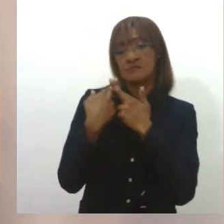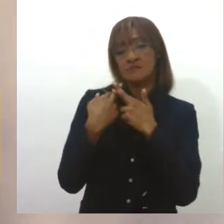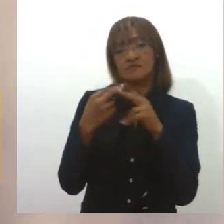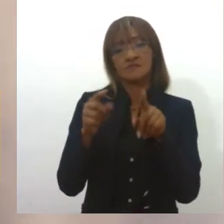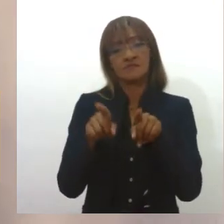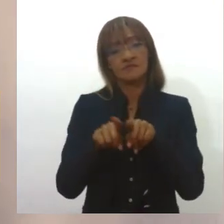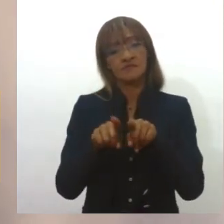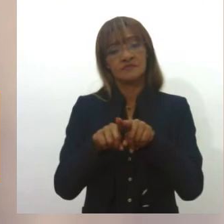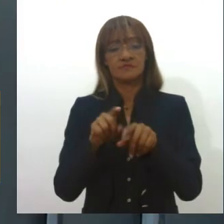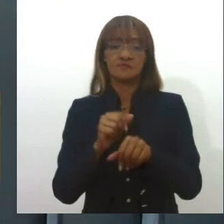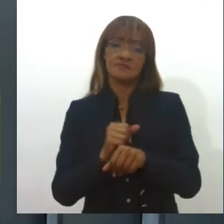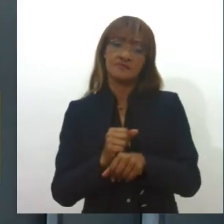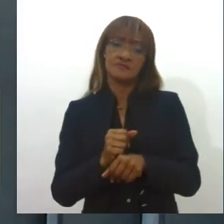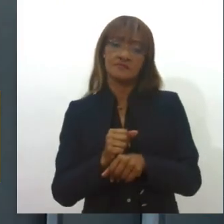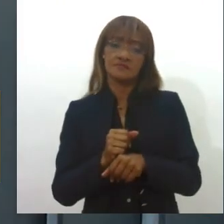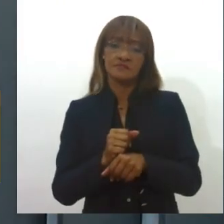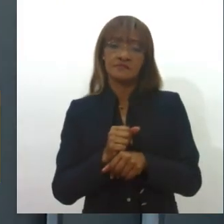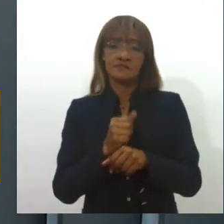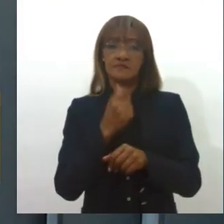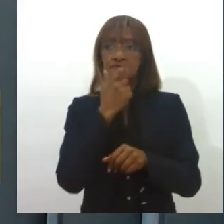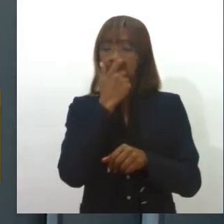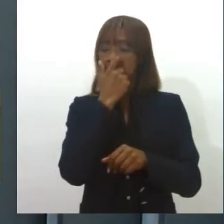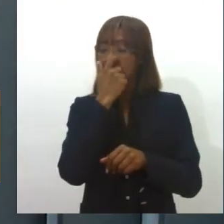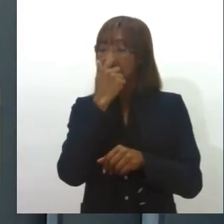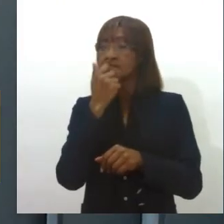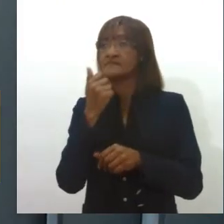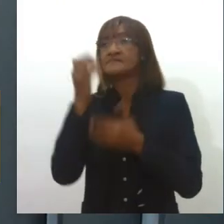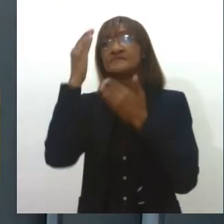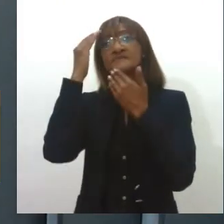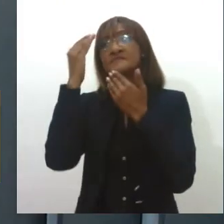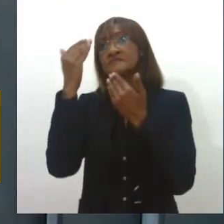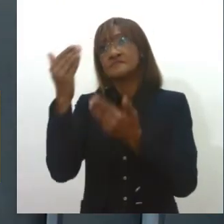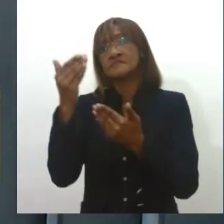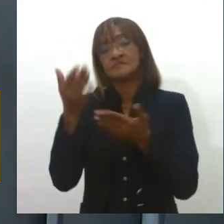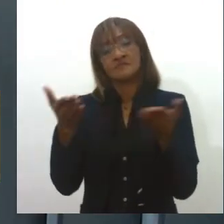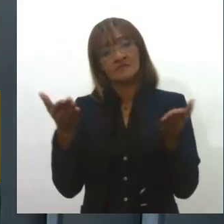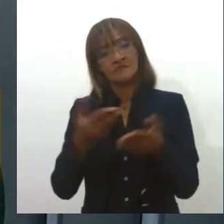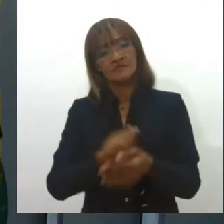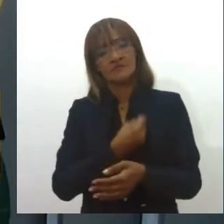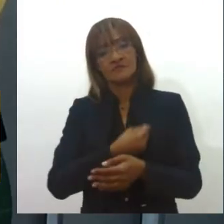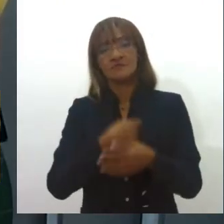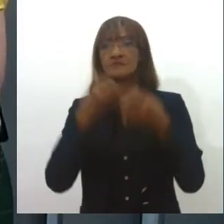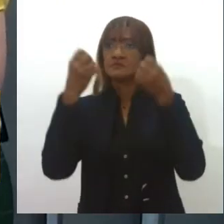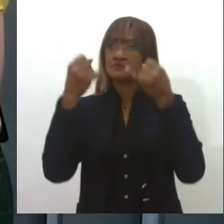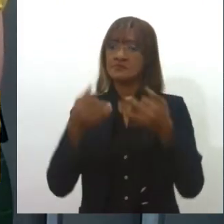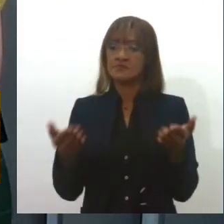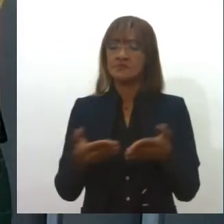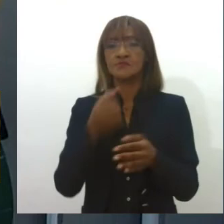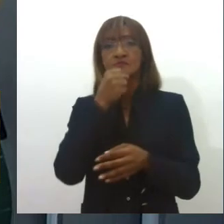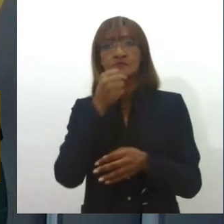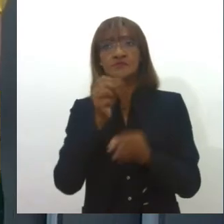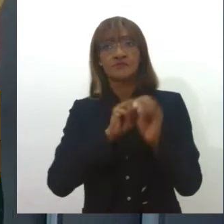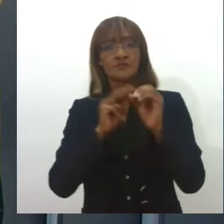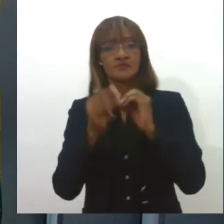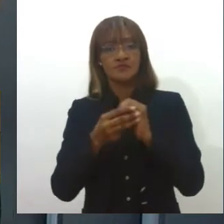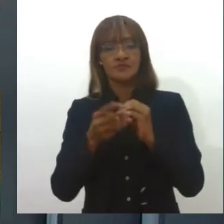não só o presente. Doutora Magna, gostaria de agradecer a sua participação, os esclarecimentos aqui no Jornal da Lese, primeira